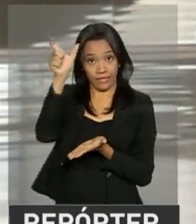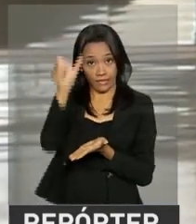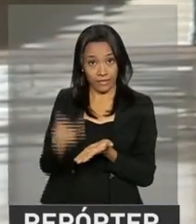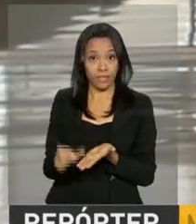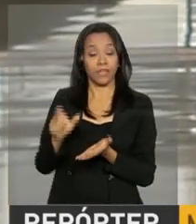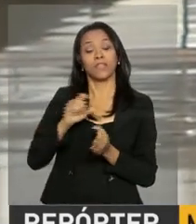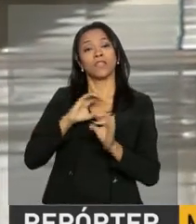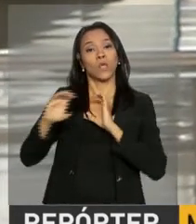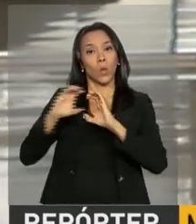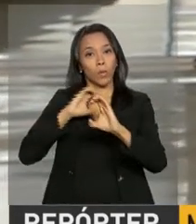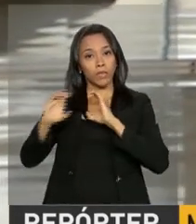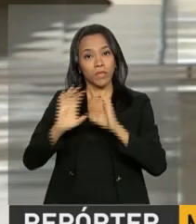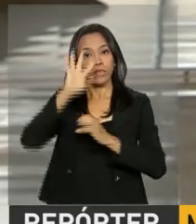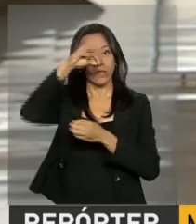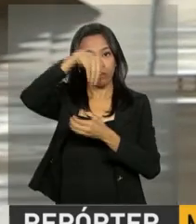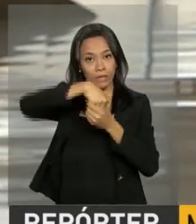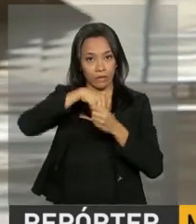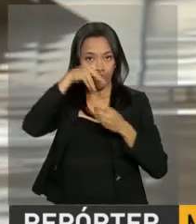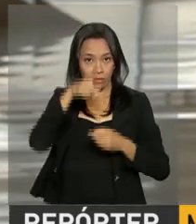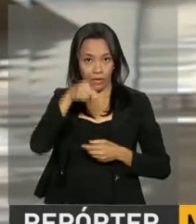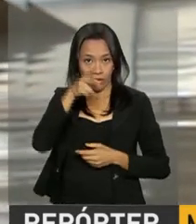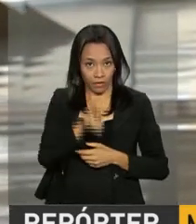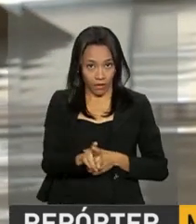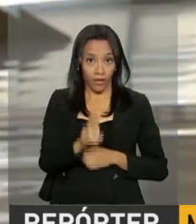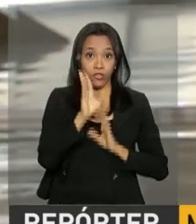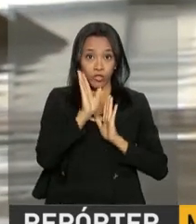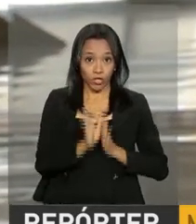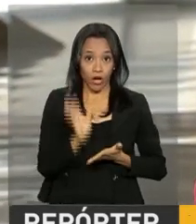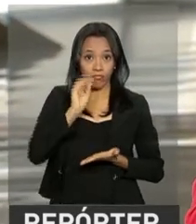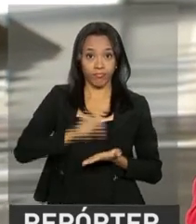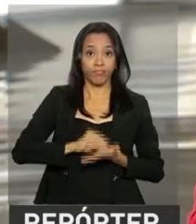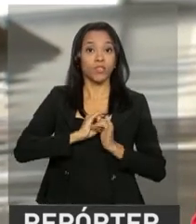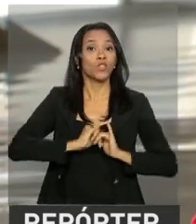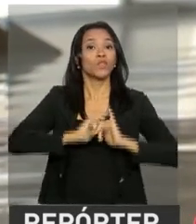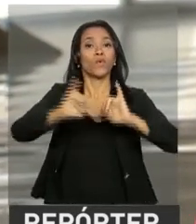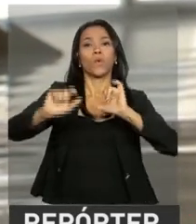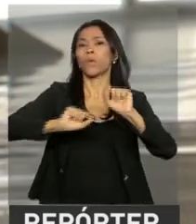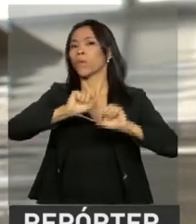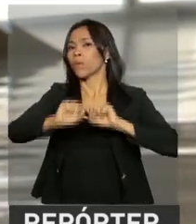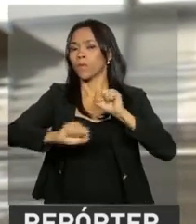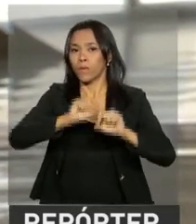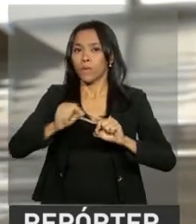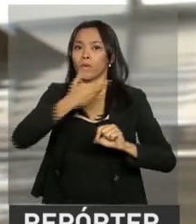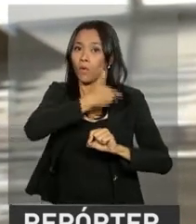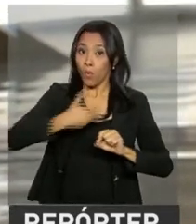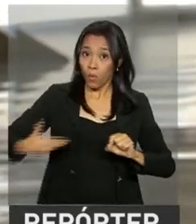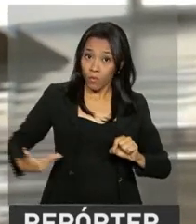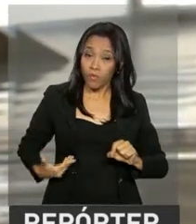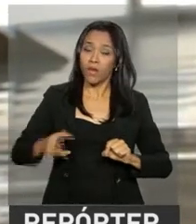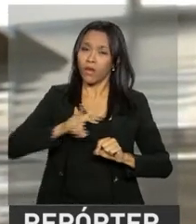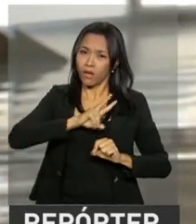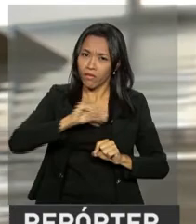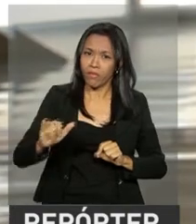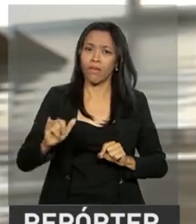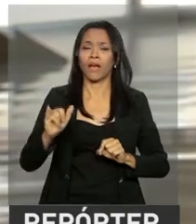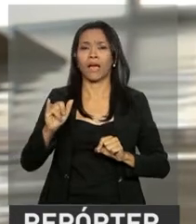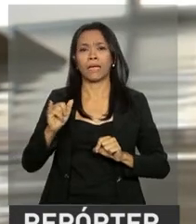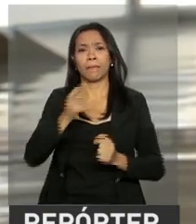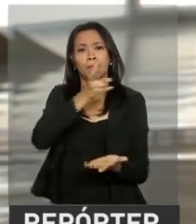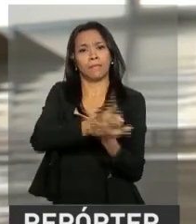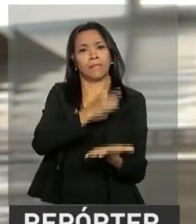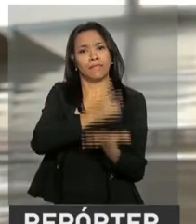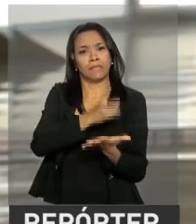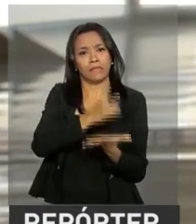da presidência da república divulgou nota informando que o governo vai fazer todo o possível